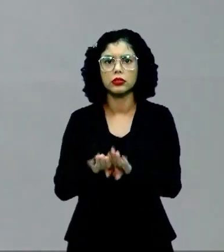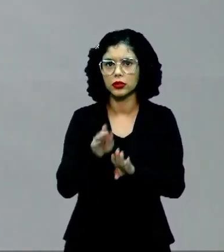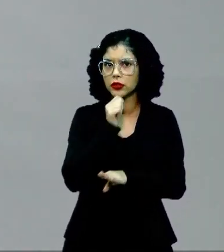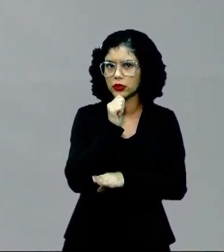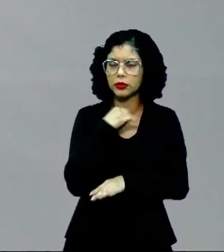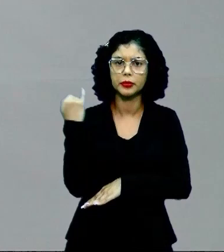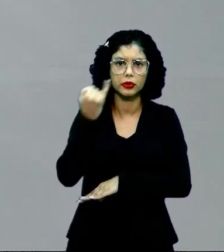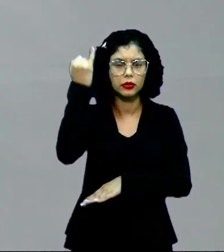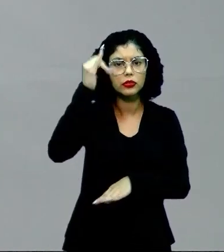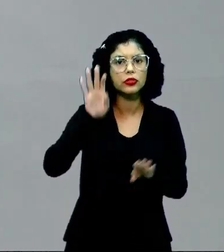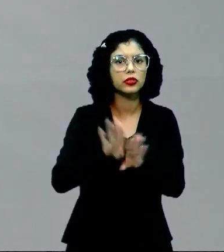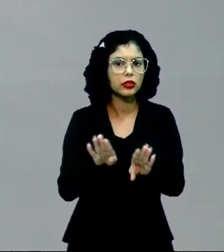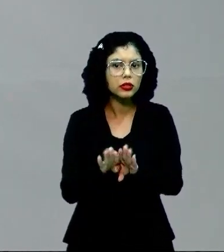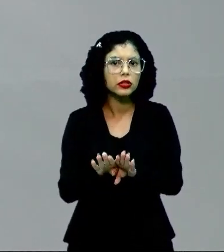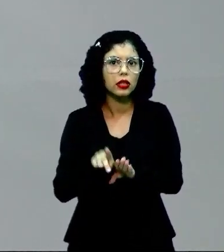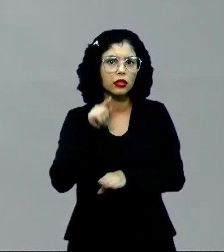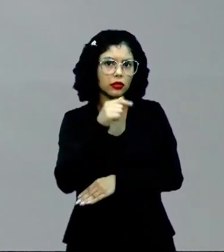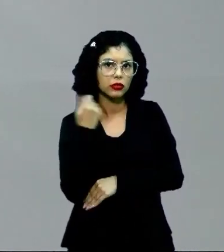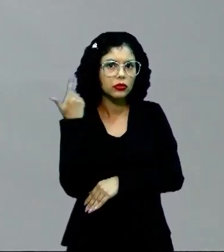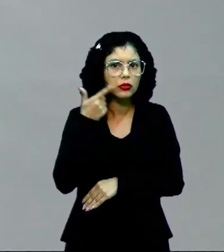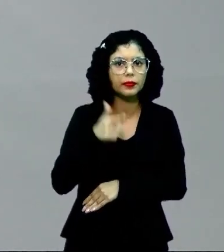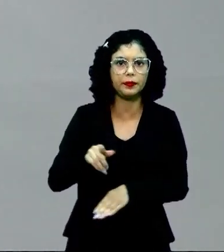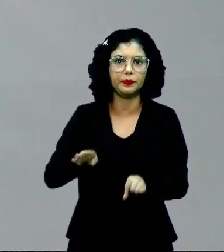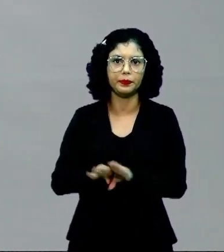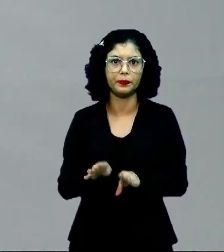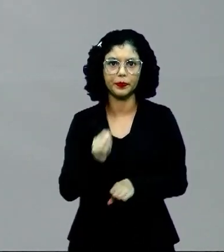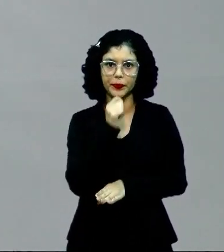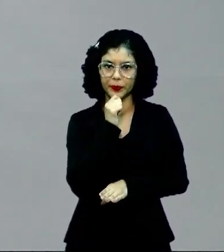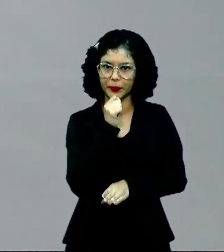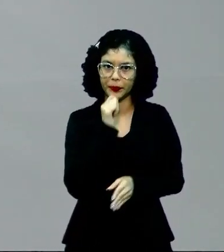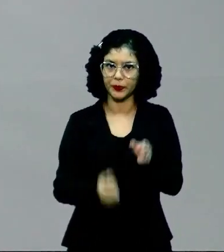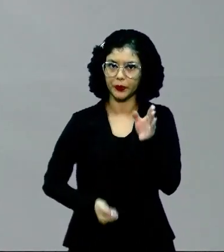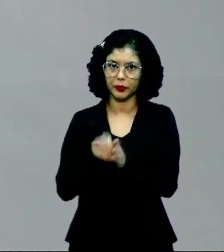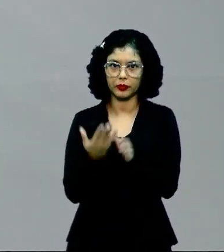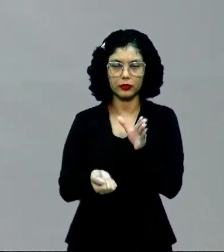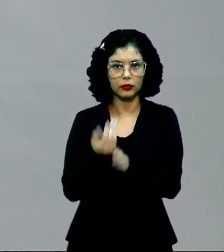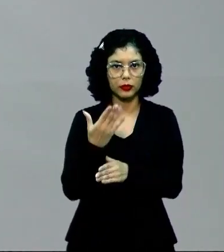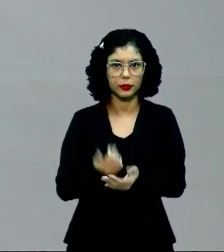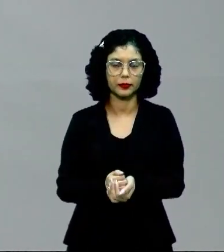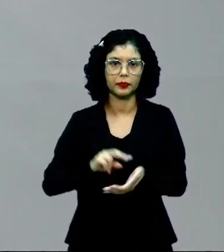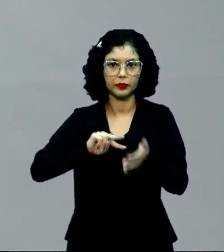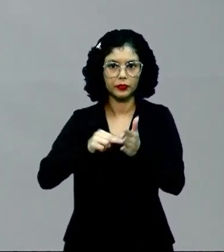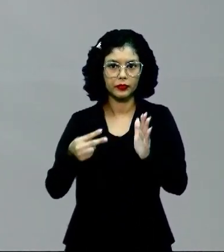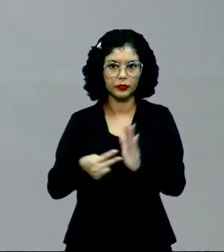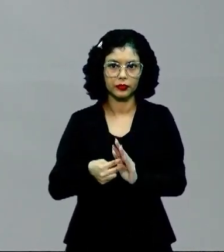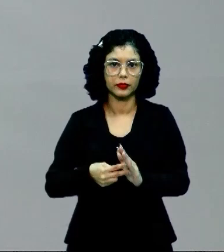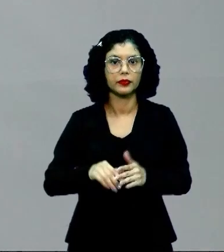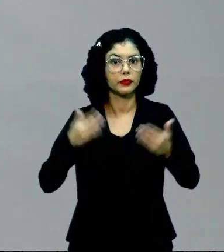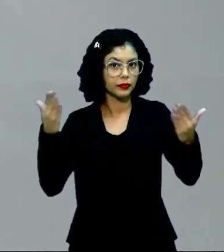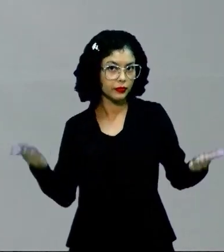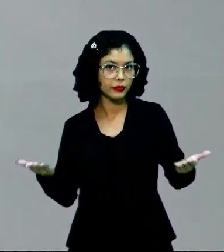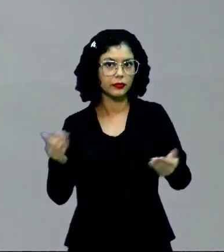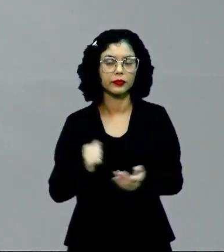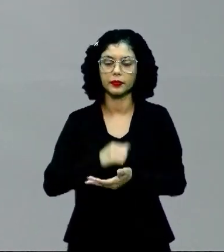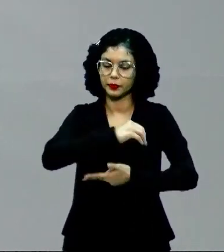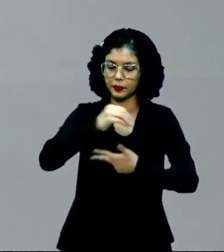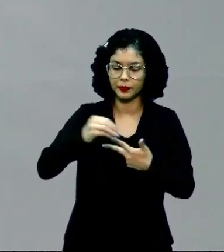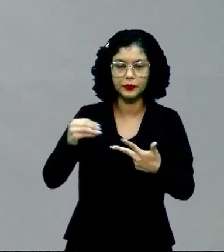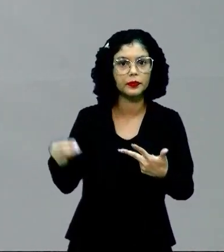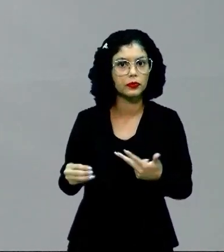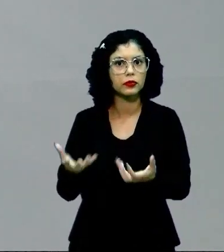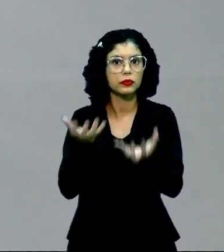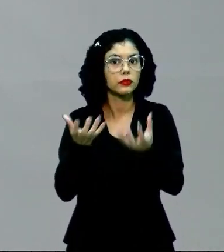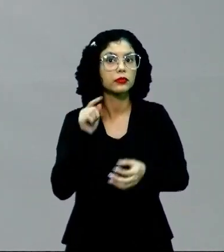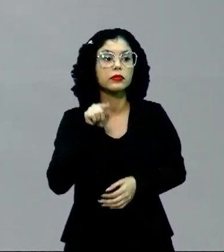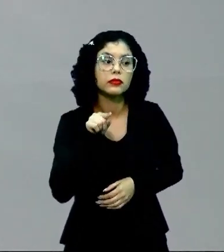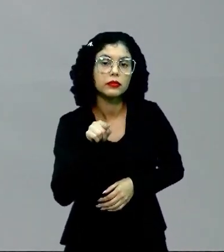isso é importante na hora de você ler, de você produzir um significado. Então, o Enem, o que ele quer de